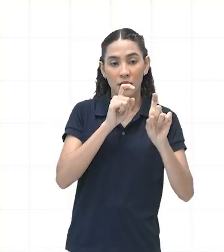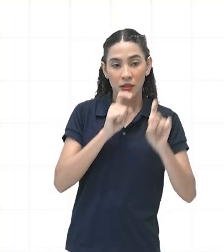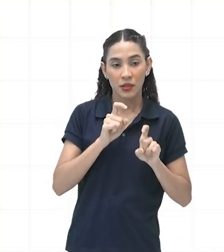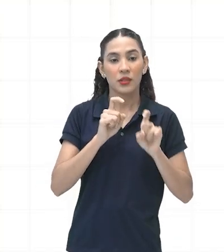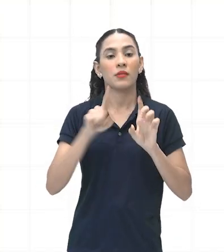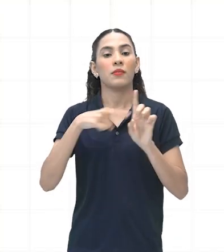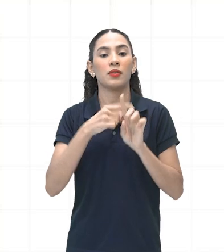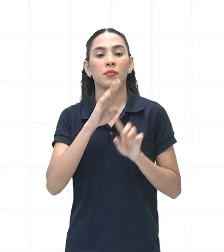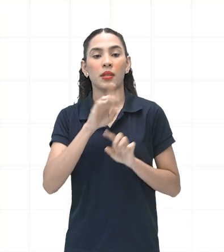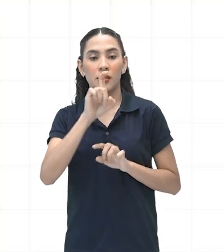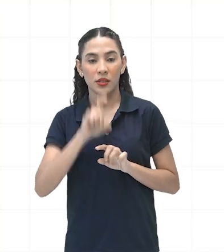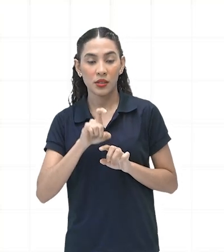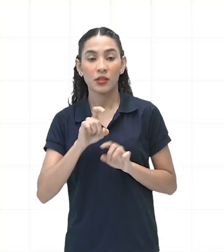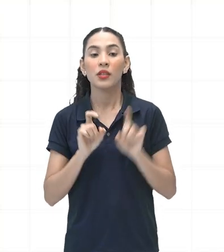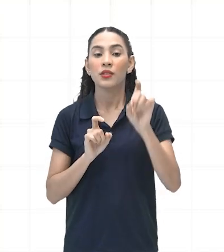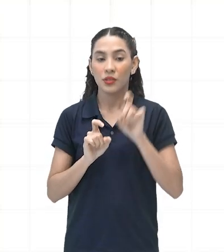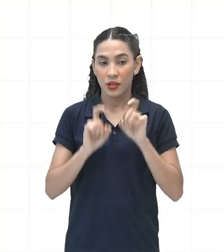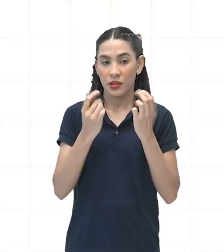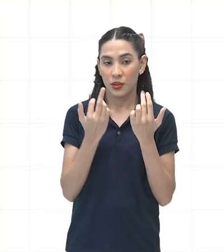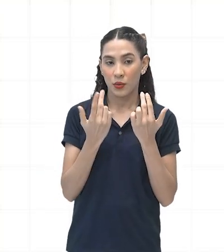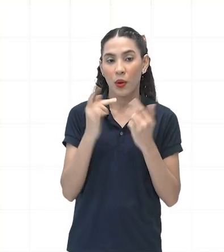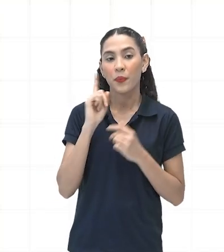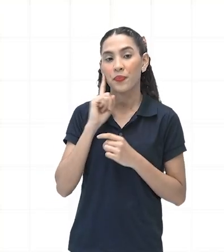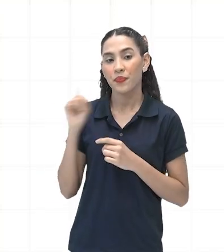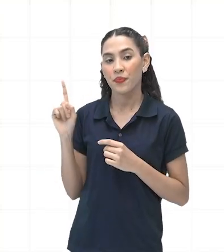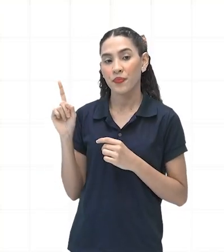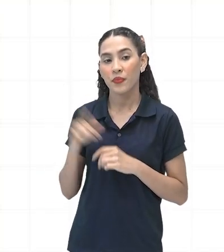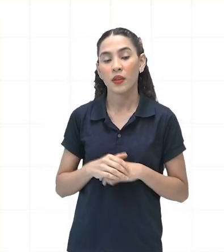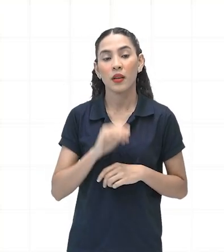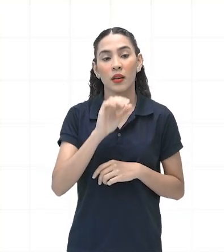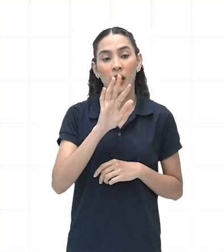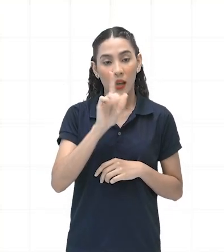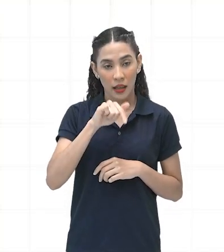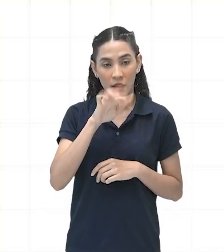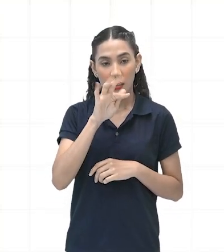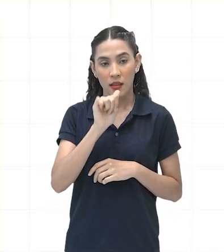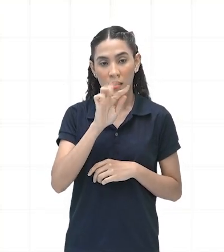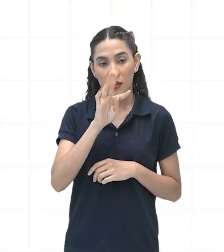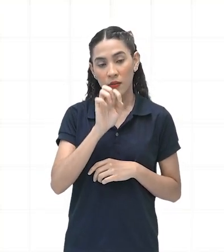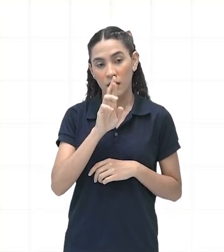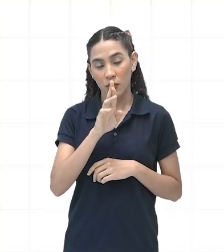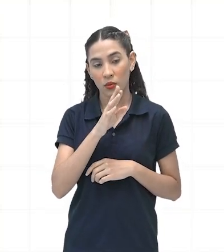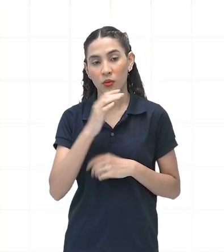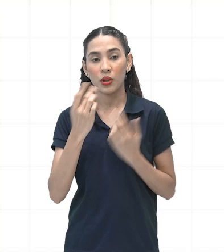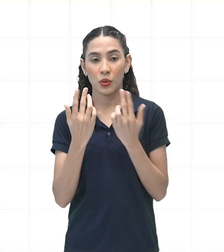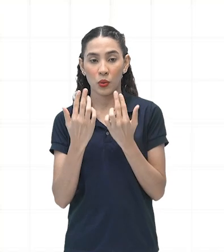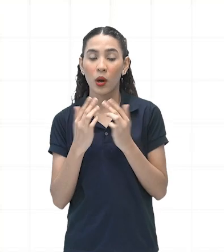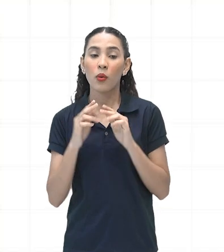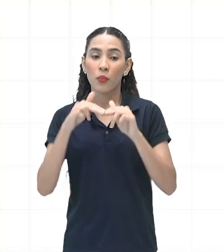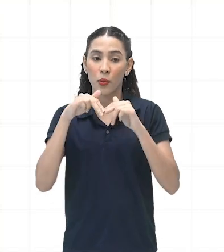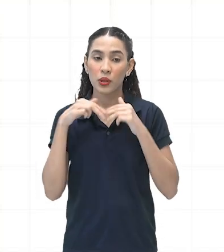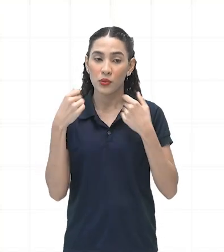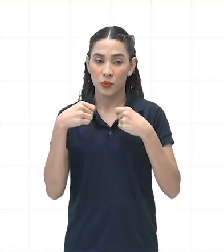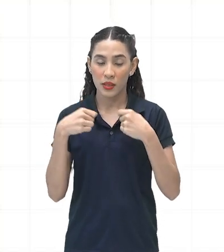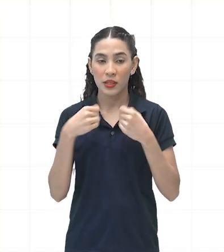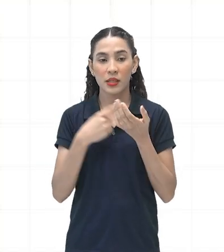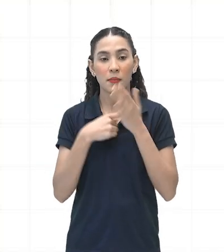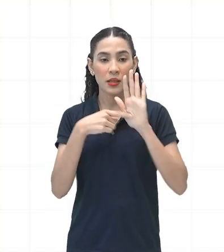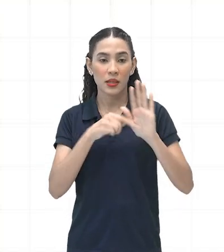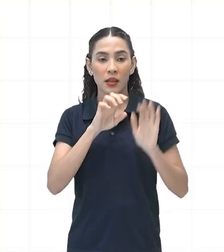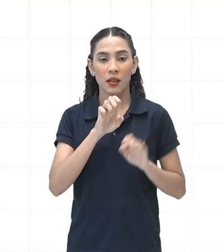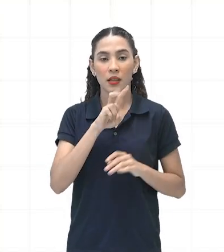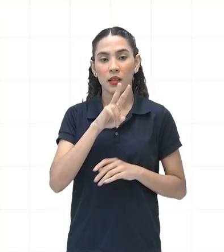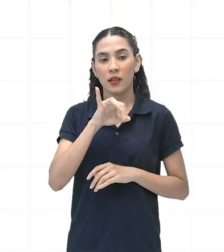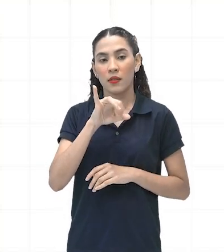aqui, certo? Tanto no bx quanto no ax. Ele é fator comum, então eu coloco ele em evidência. A gente fala